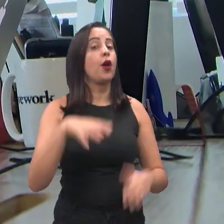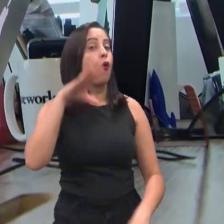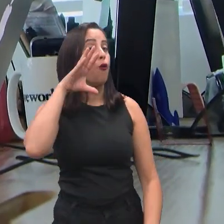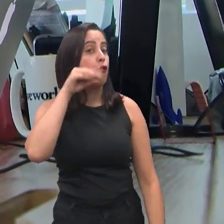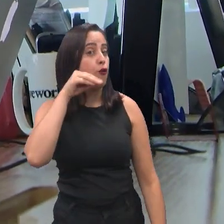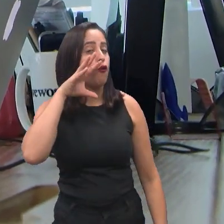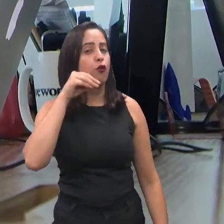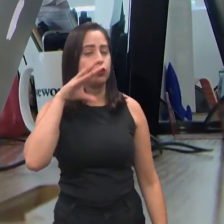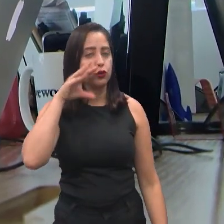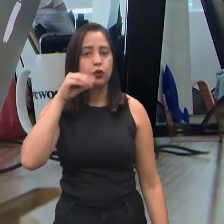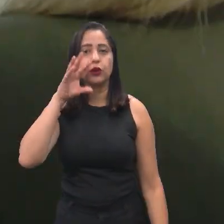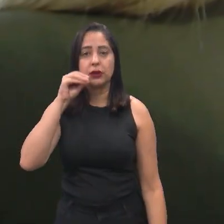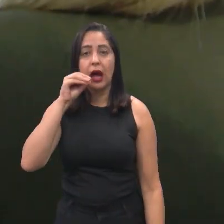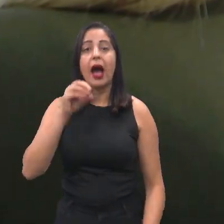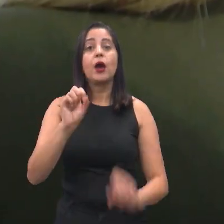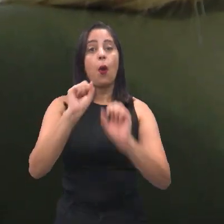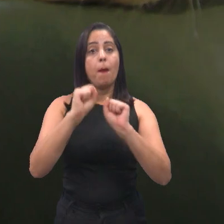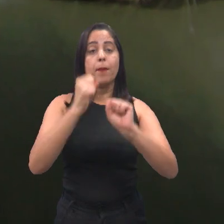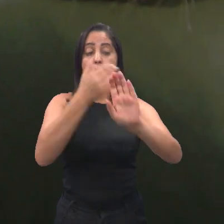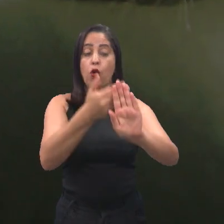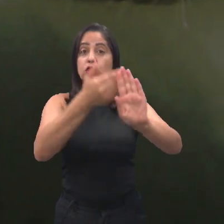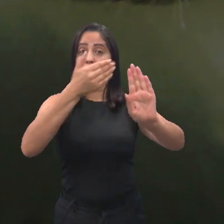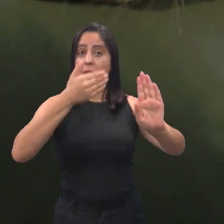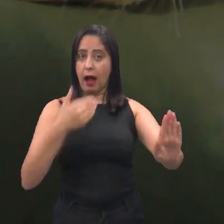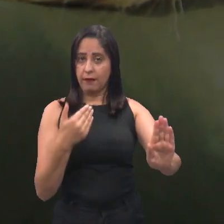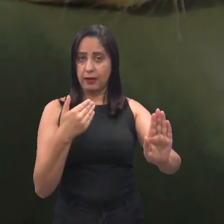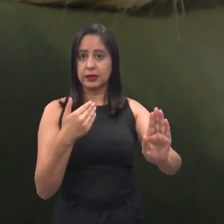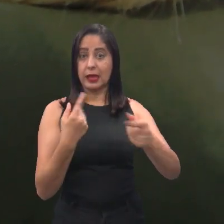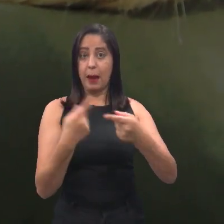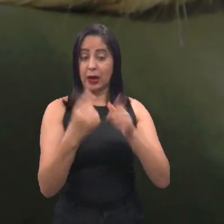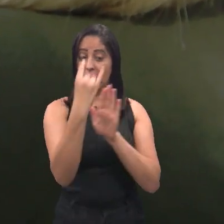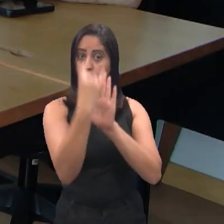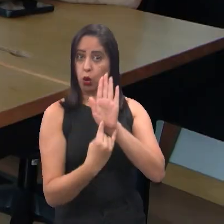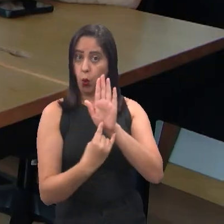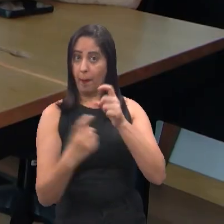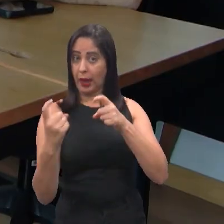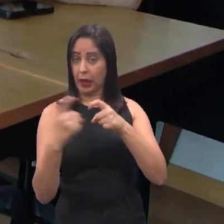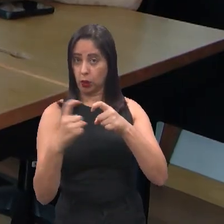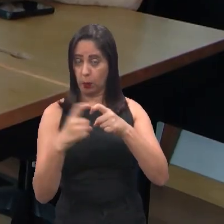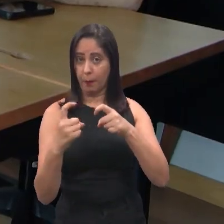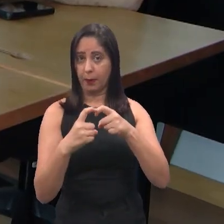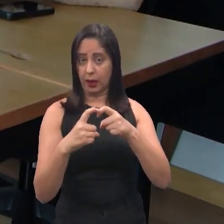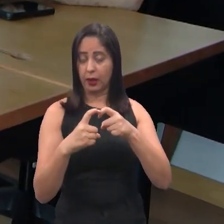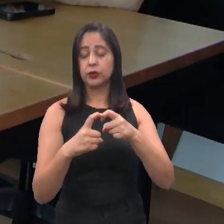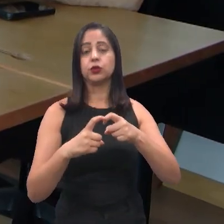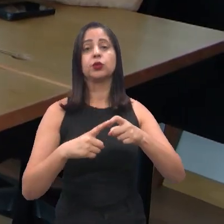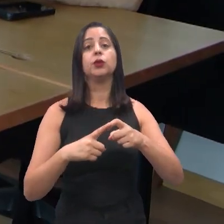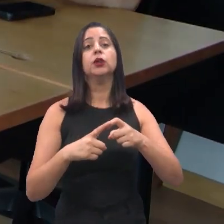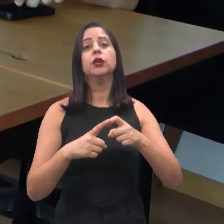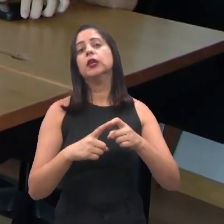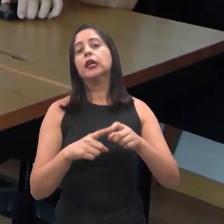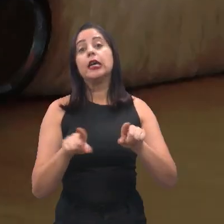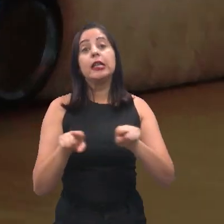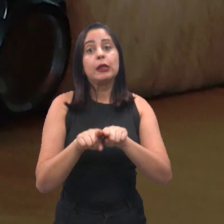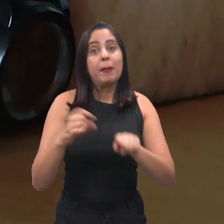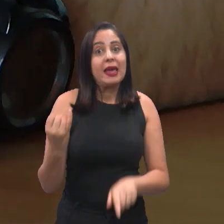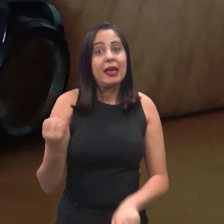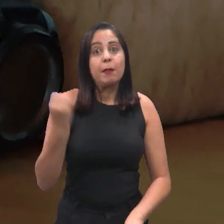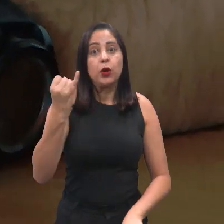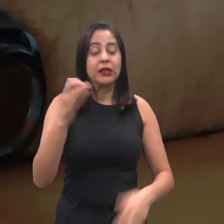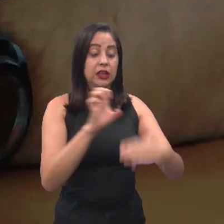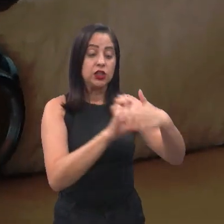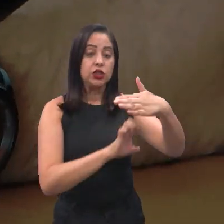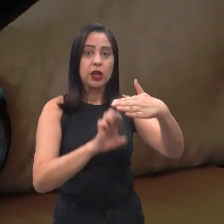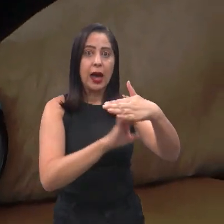vai poder ser afastado do trabalho como outra síndrome, outra doença qualquer. E é importante que a empresa tome